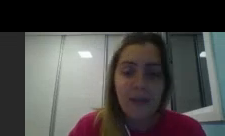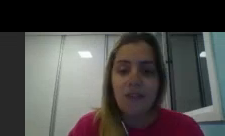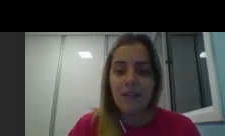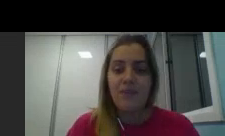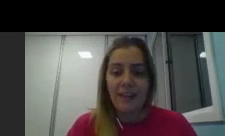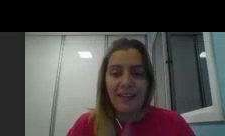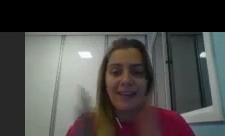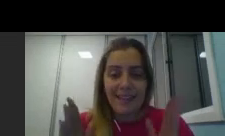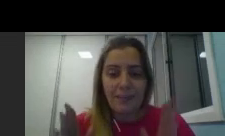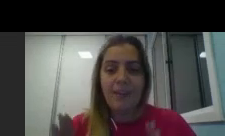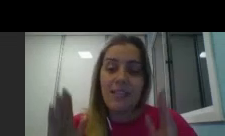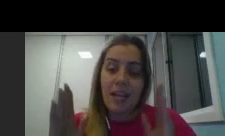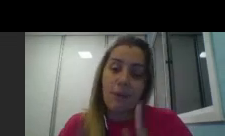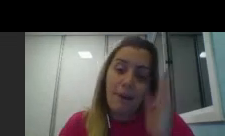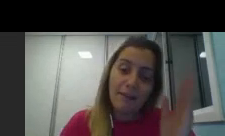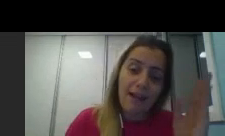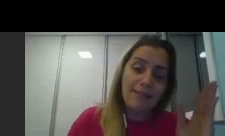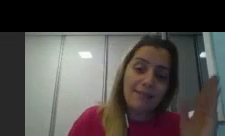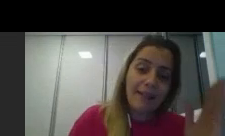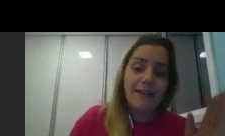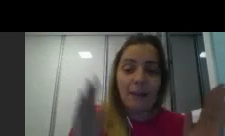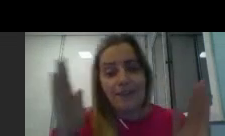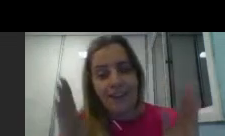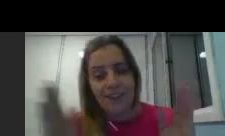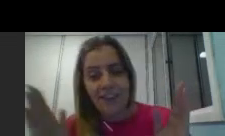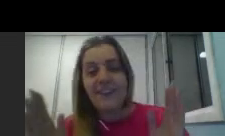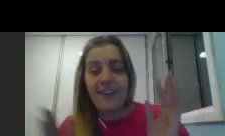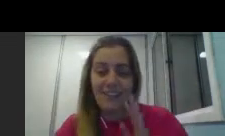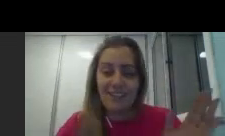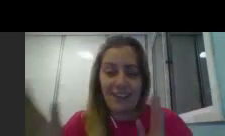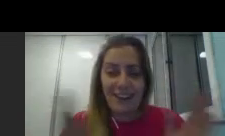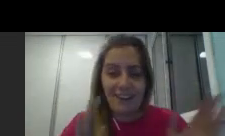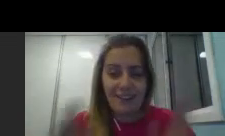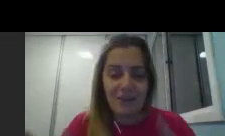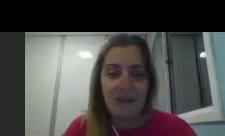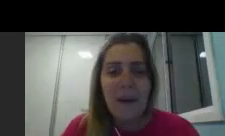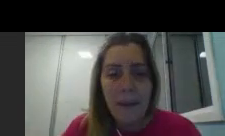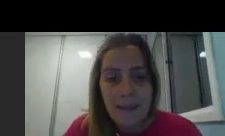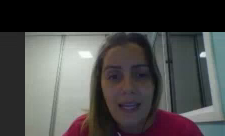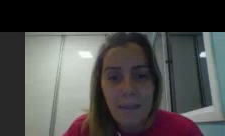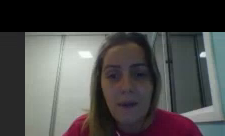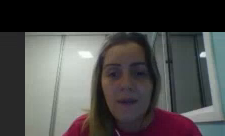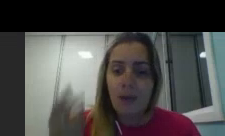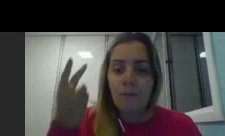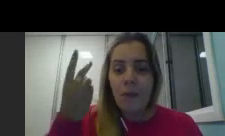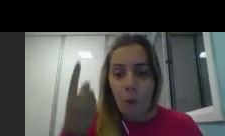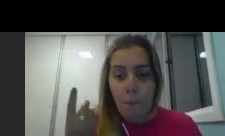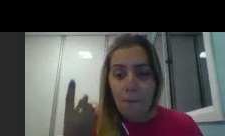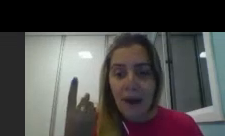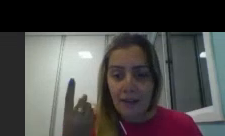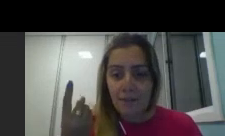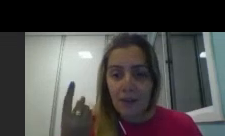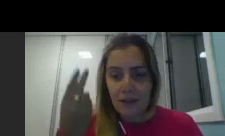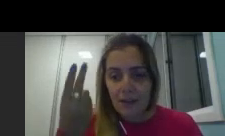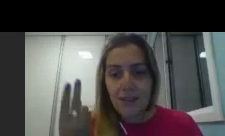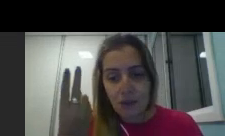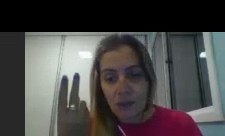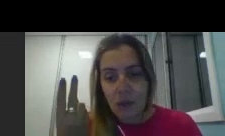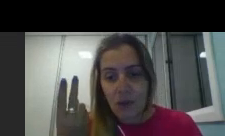falo pai e mãe, não significa que é exatamente sempre o pai do lado esquerdo e a mãe do lado direito, tá, gente? Isso é aleatório. Mas sempre eu tenho um